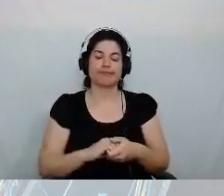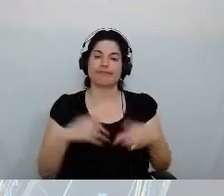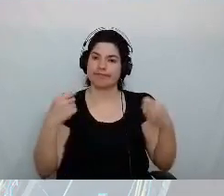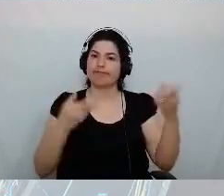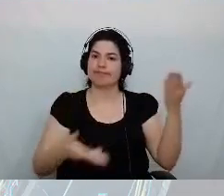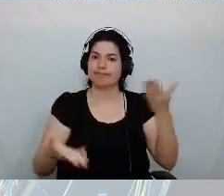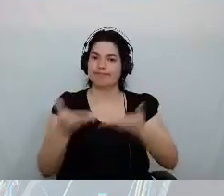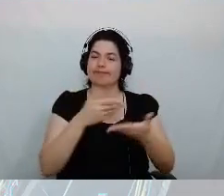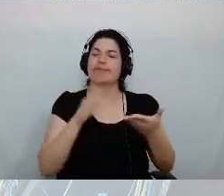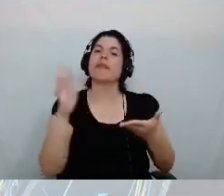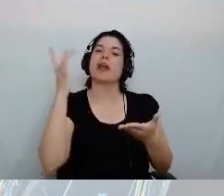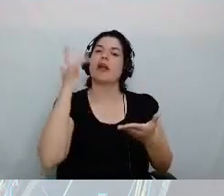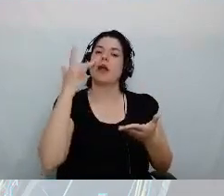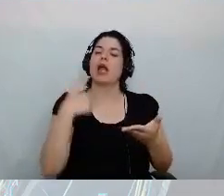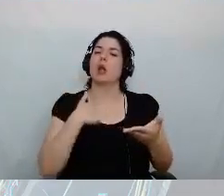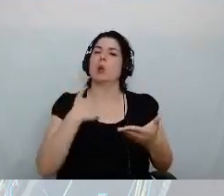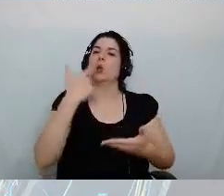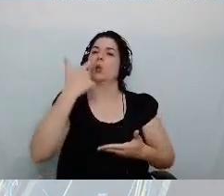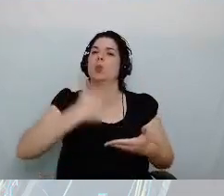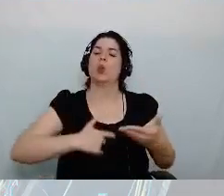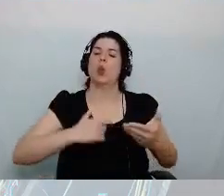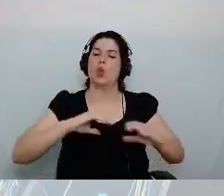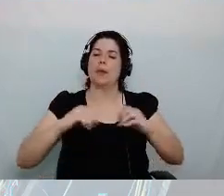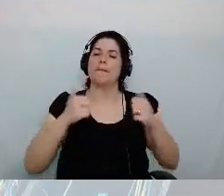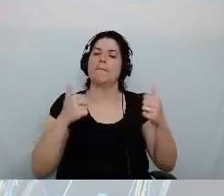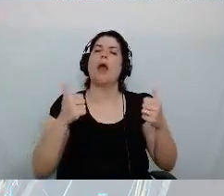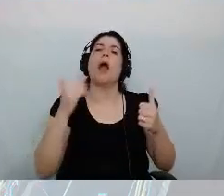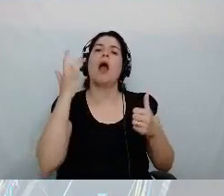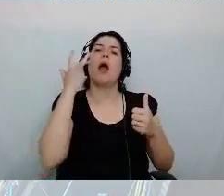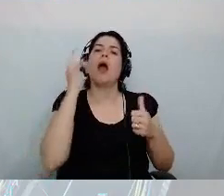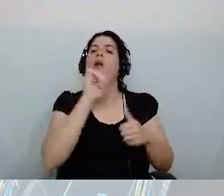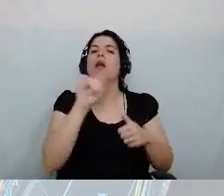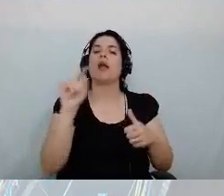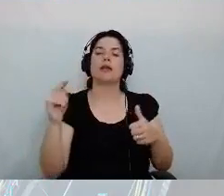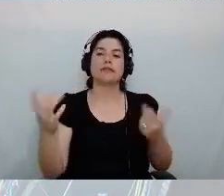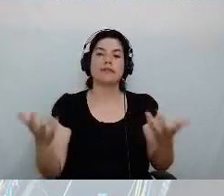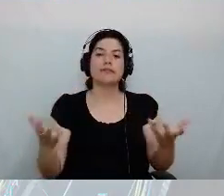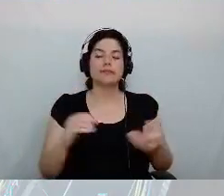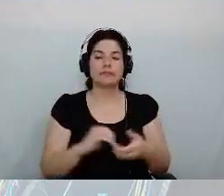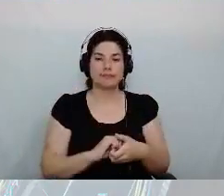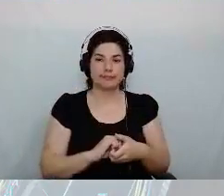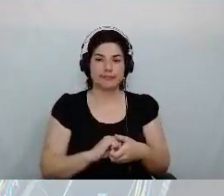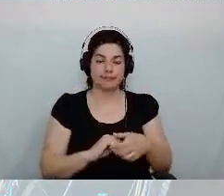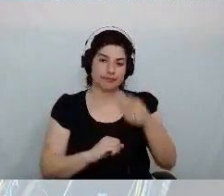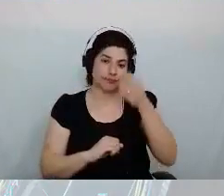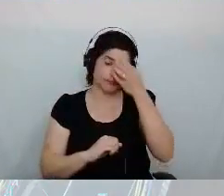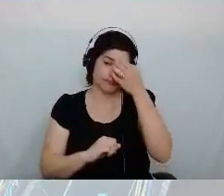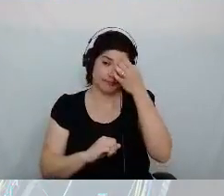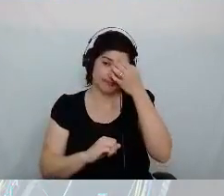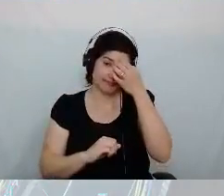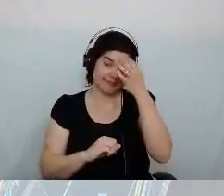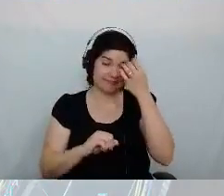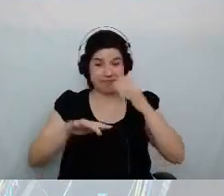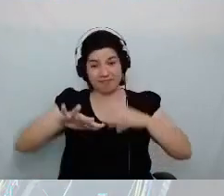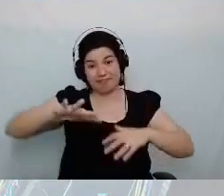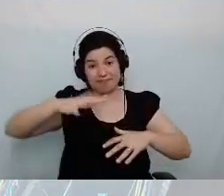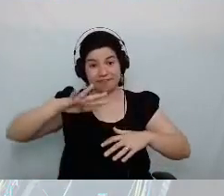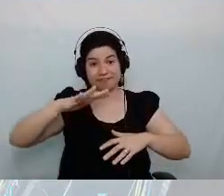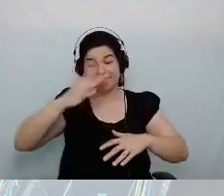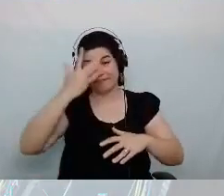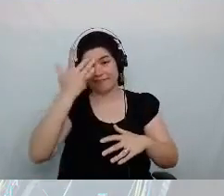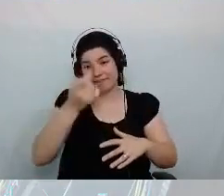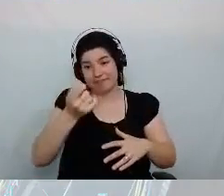acha que se comunica bem? Meios braços aqui.